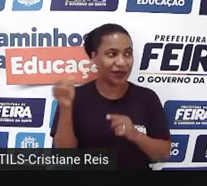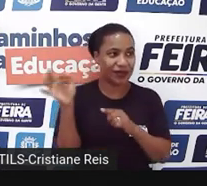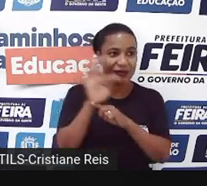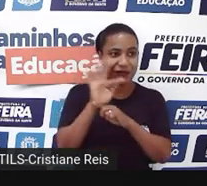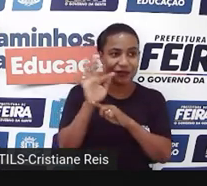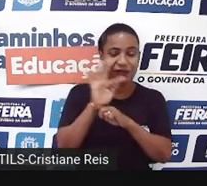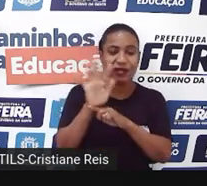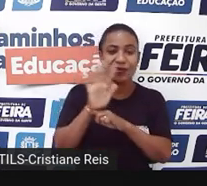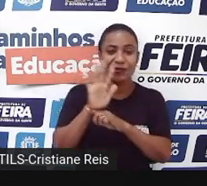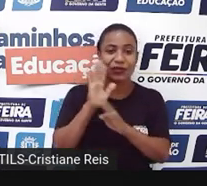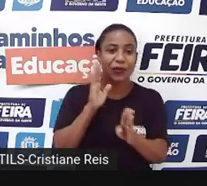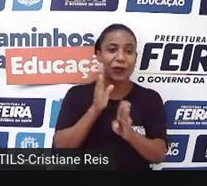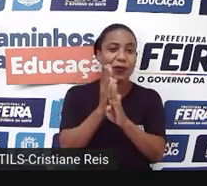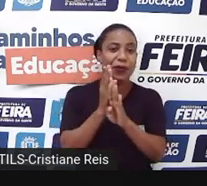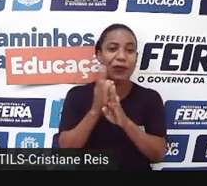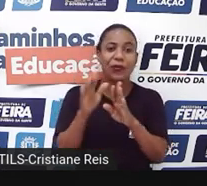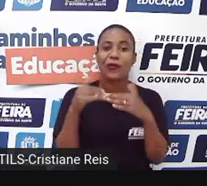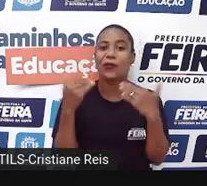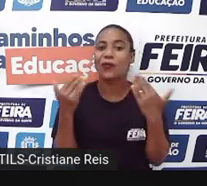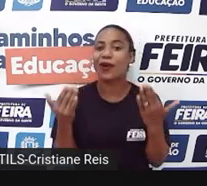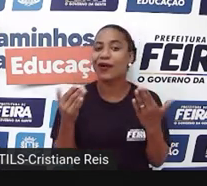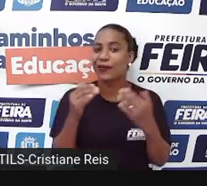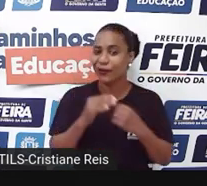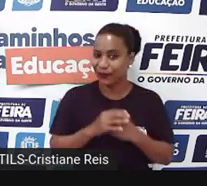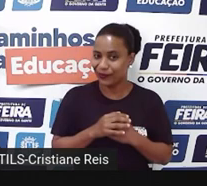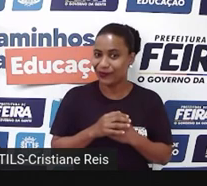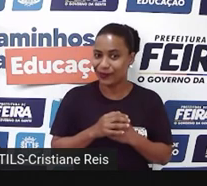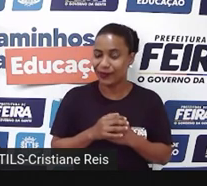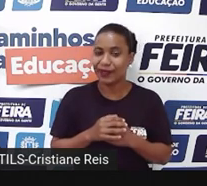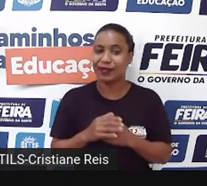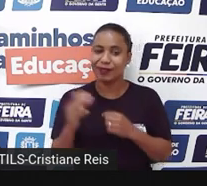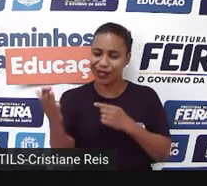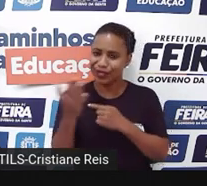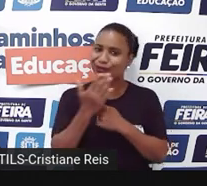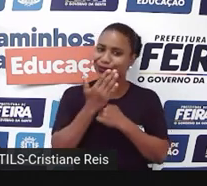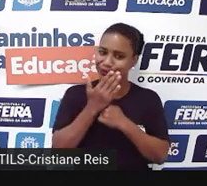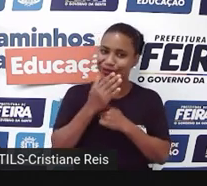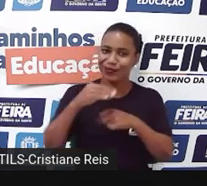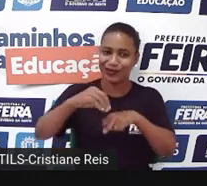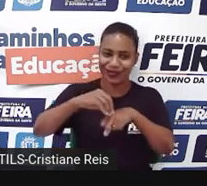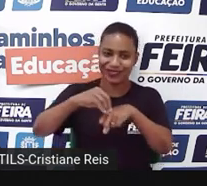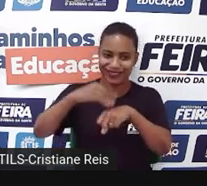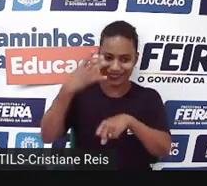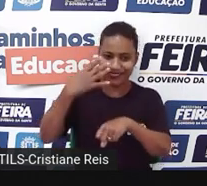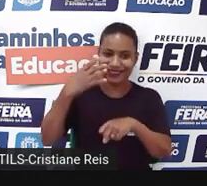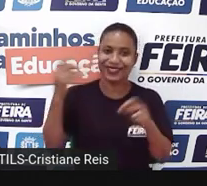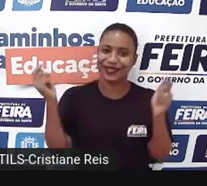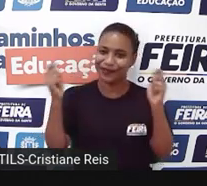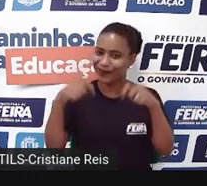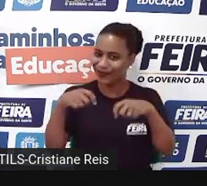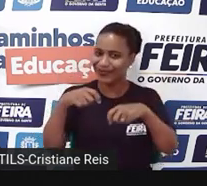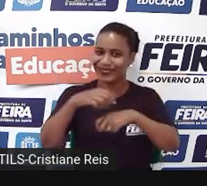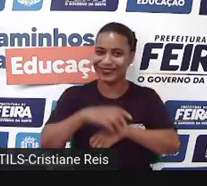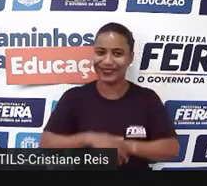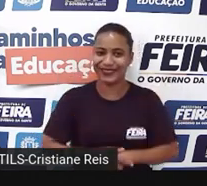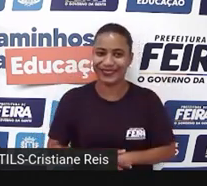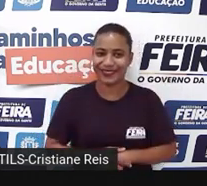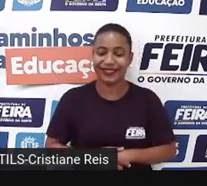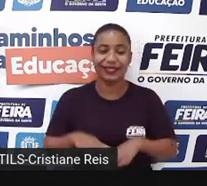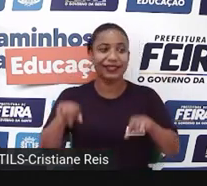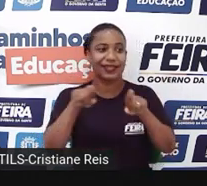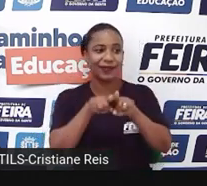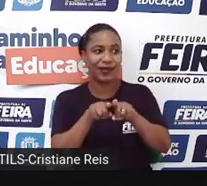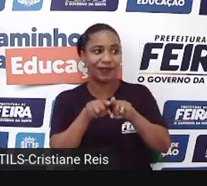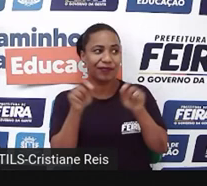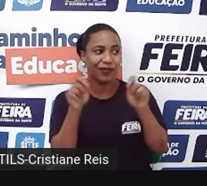você descobriu, né, que vão ser lançados futuramente. Ajuda a gente também dando uma dica. Você, se preferir, pode mandar para o